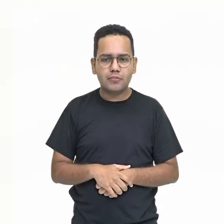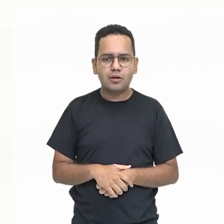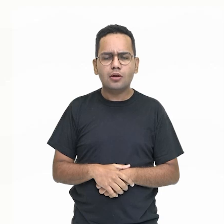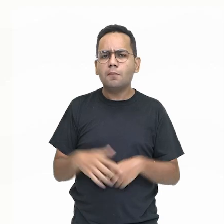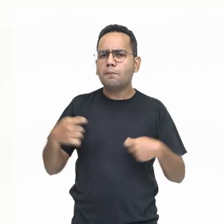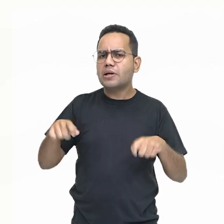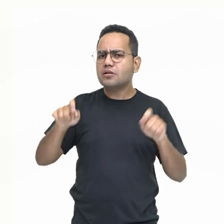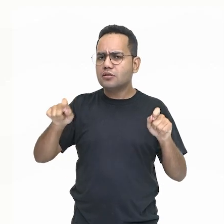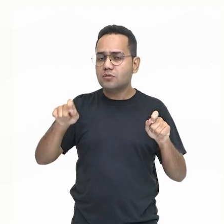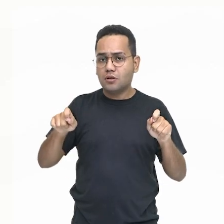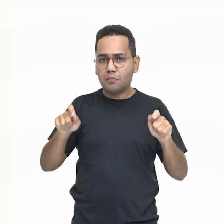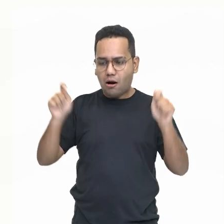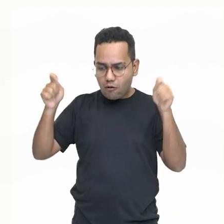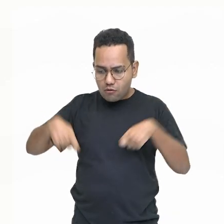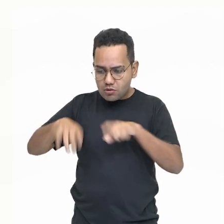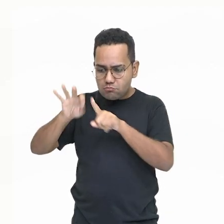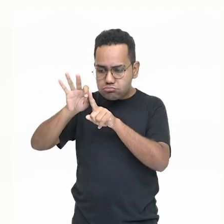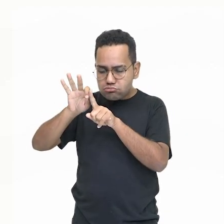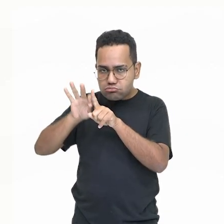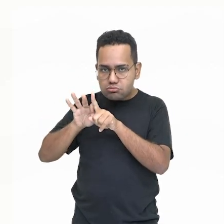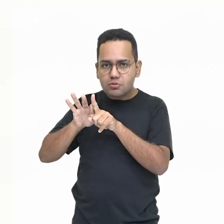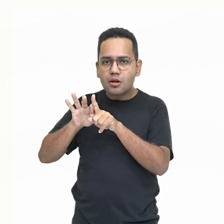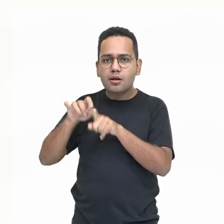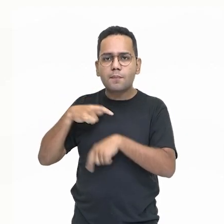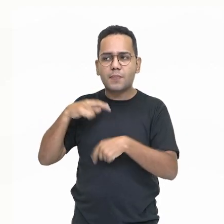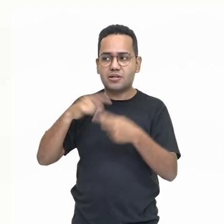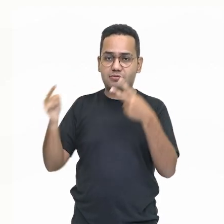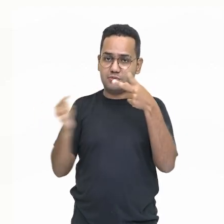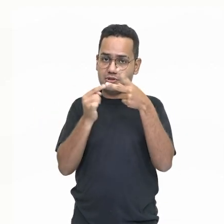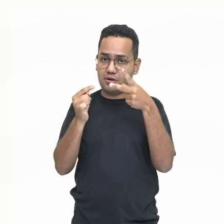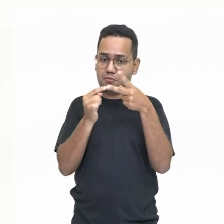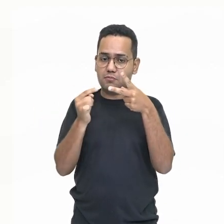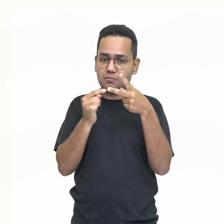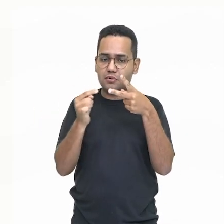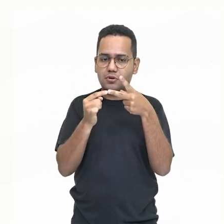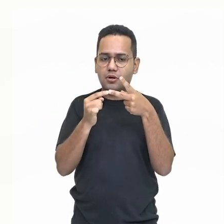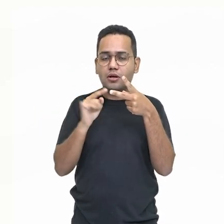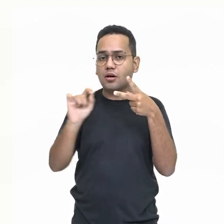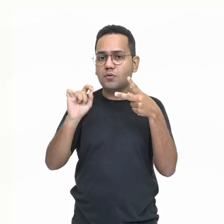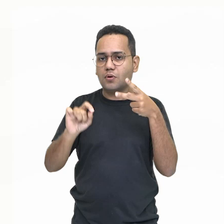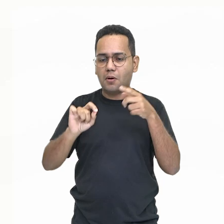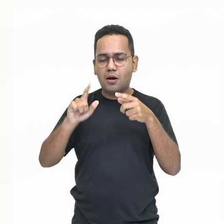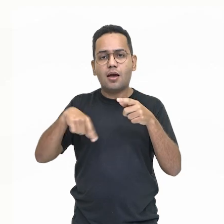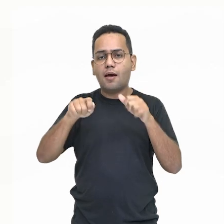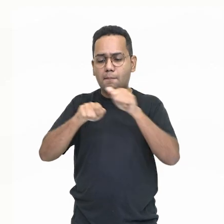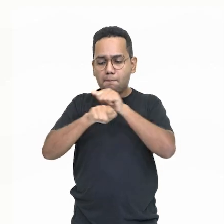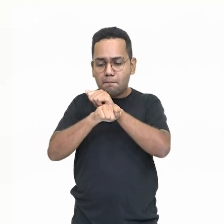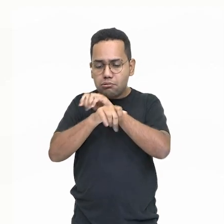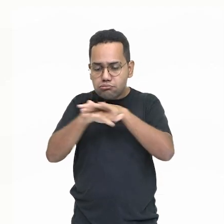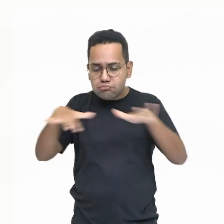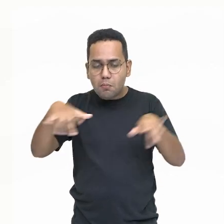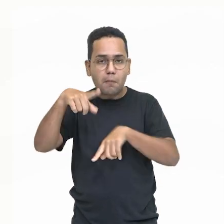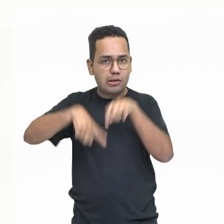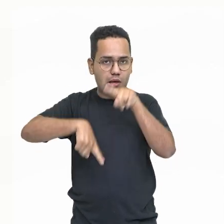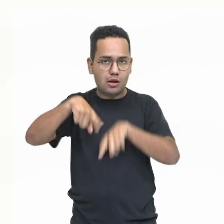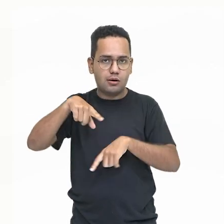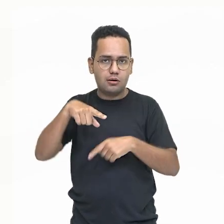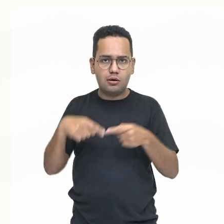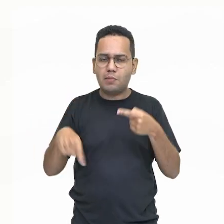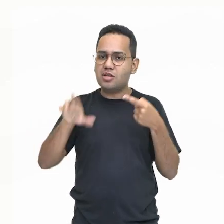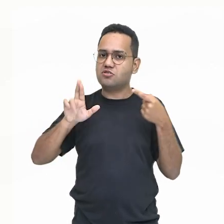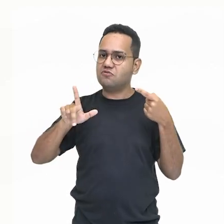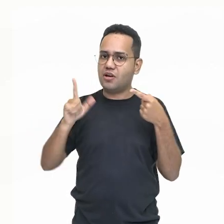térmica, que ocorre através do transporte de matéria. Não é como no caso da condução,